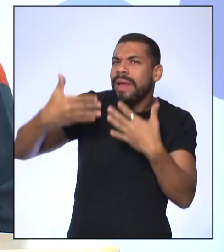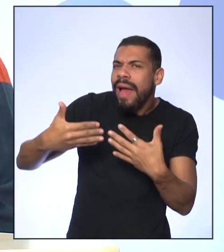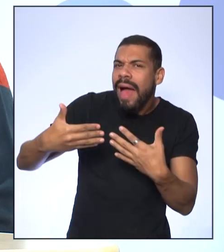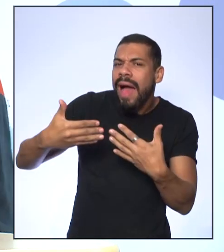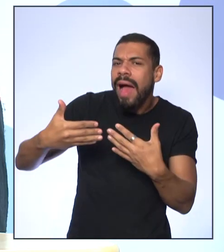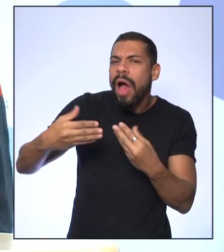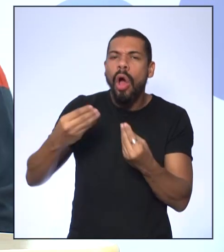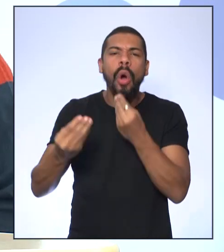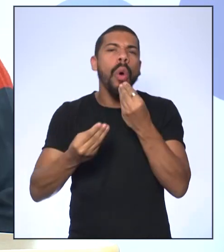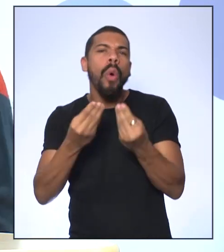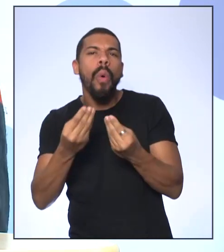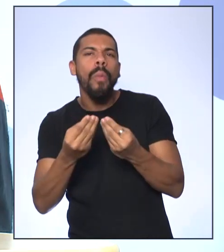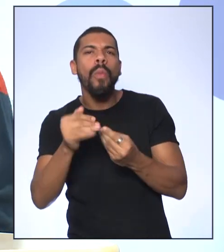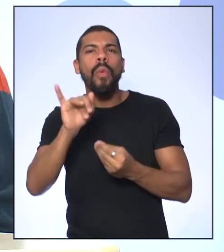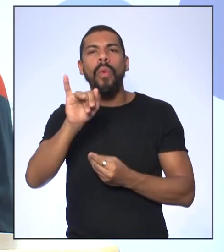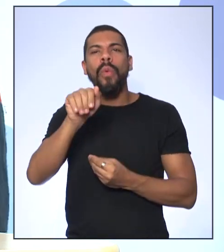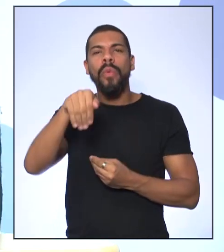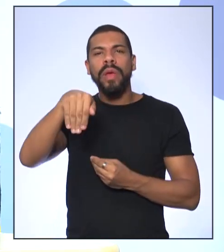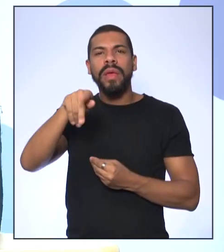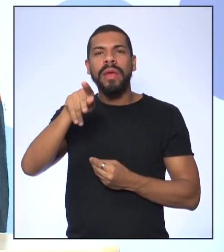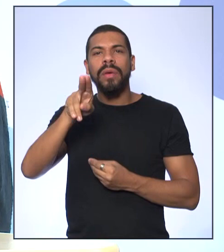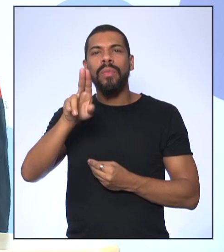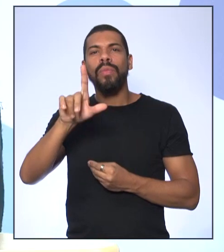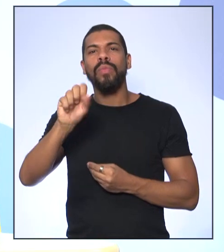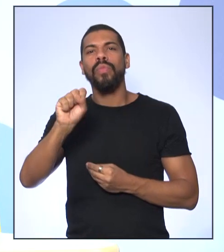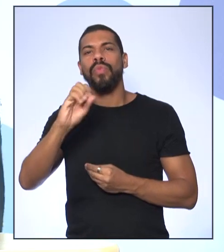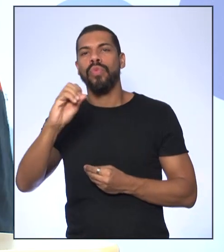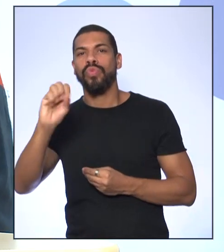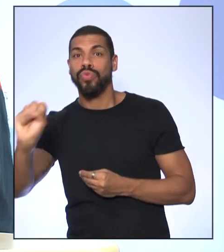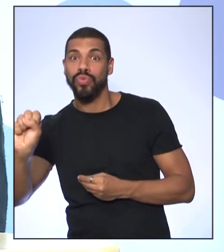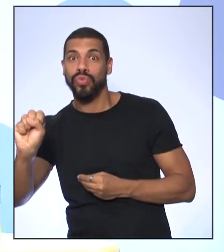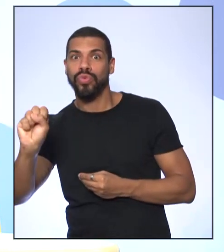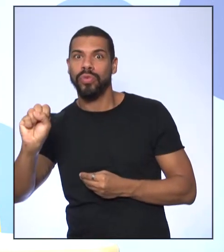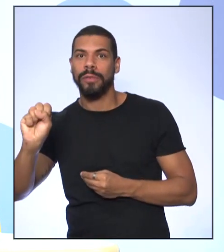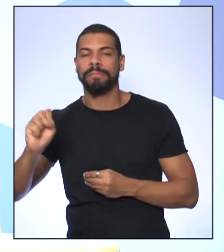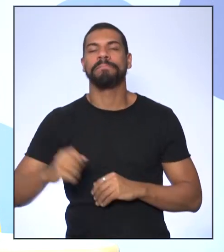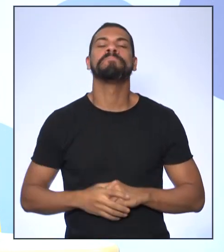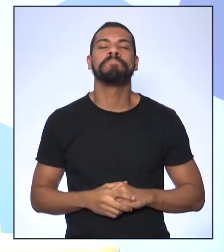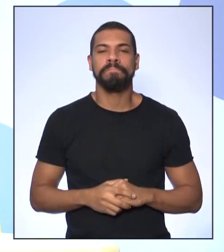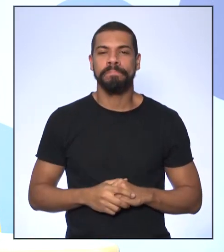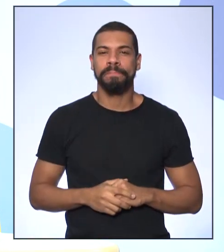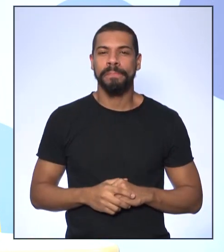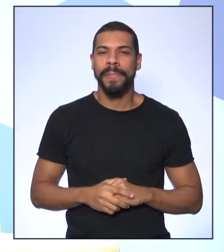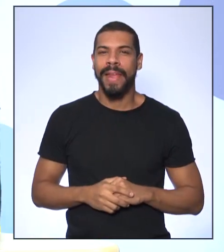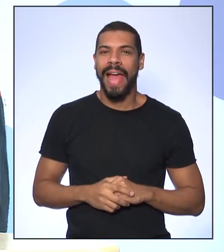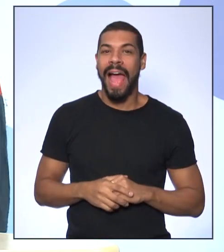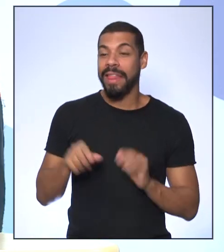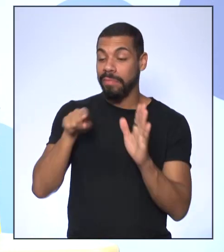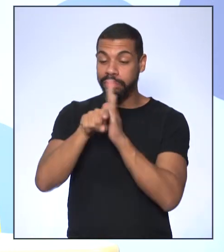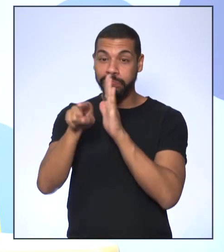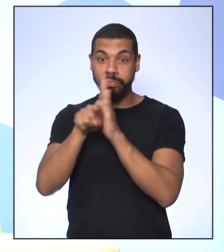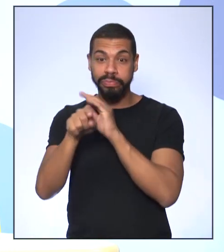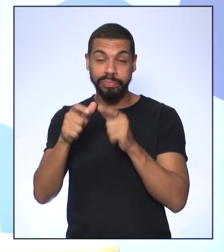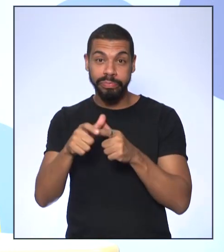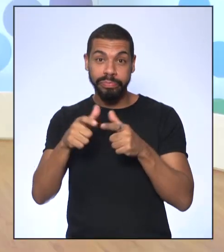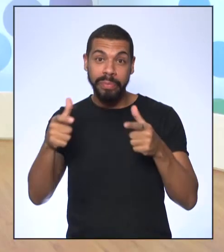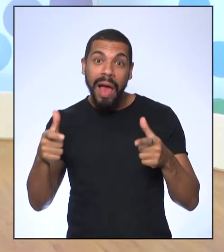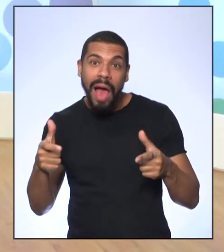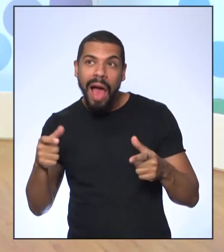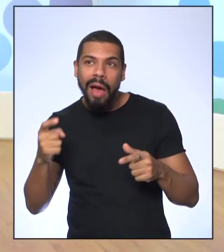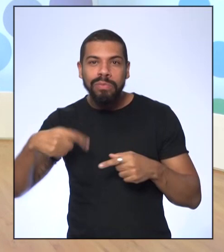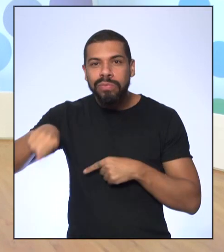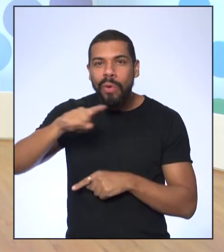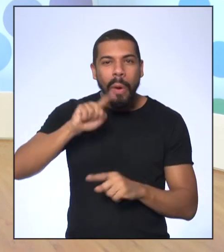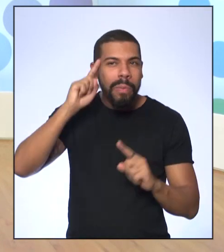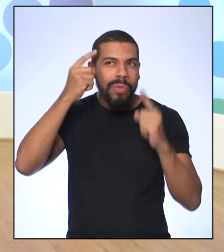dos impulsos nervosos, ok, né? Então, são essas aí as principais dúvidas que surgiram aí na nossa